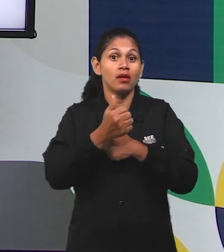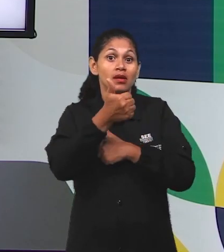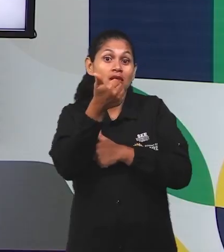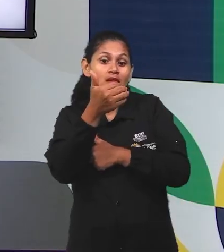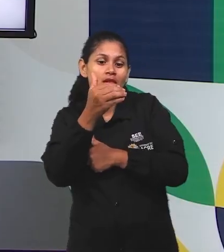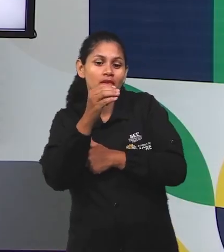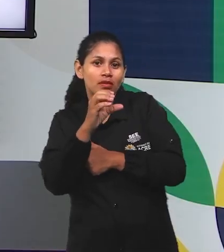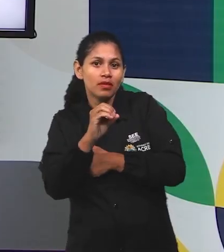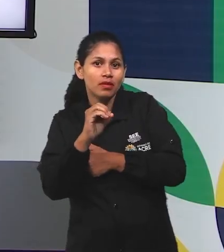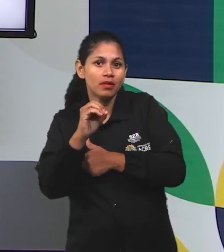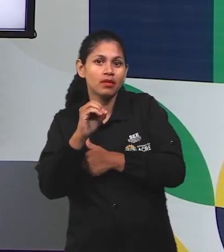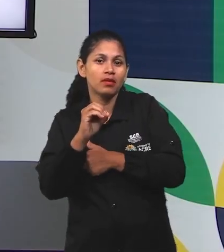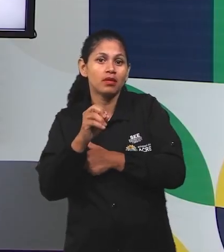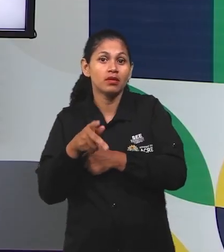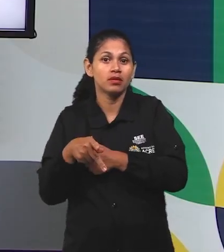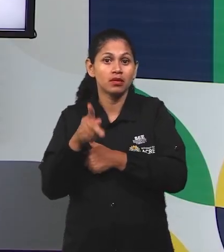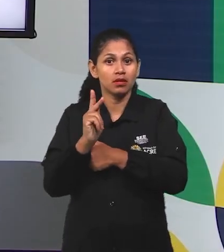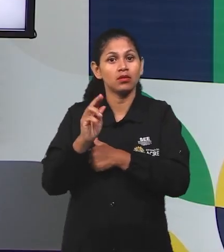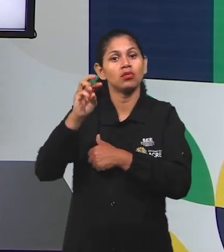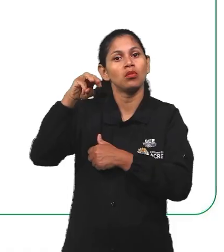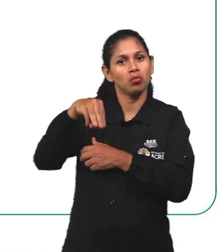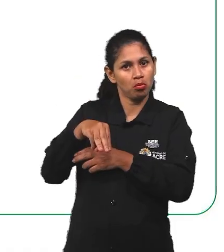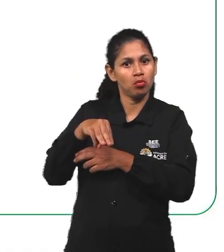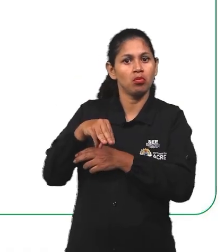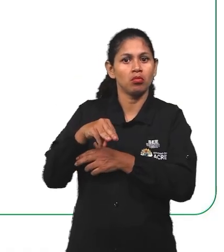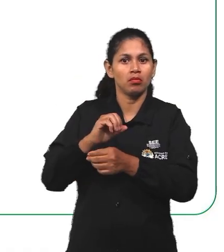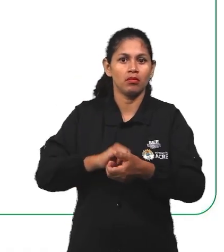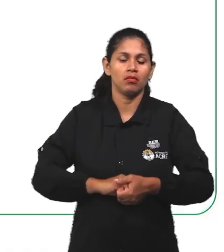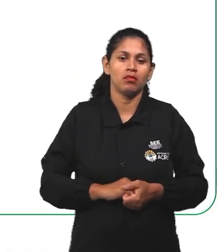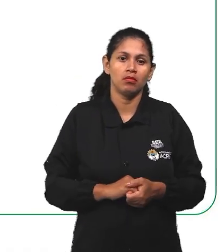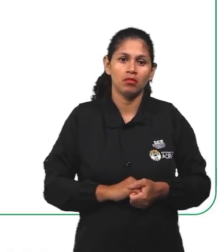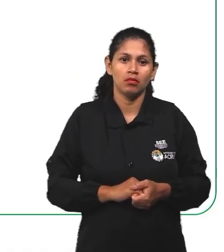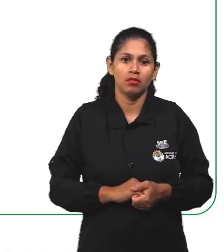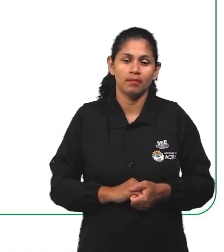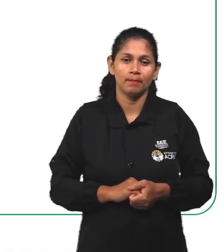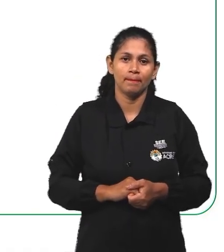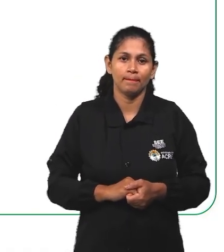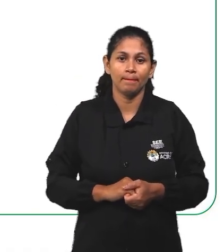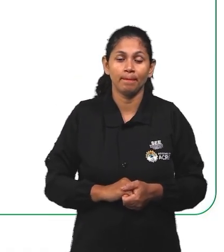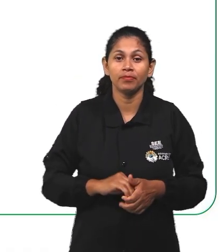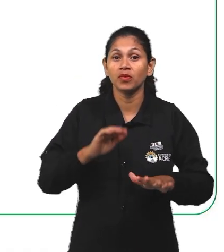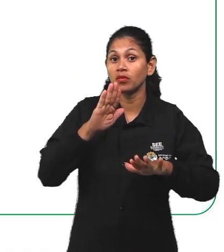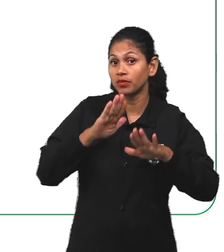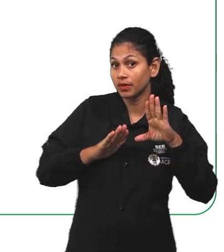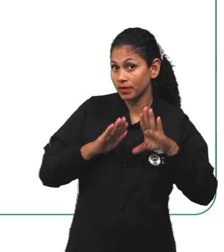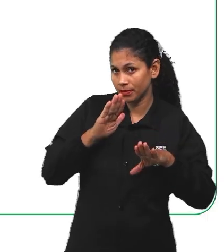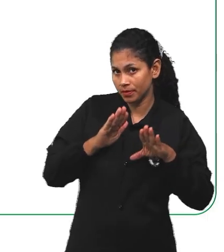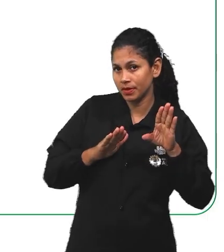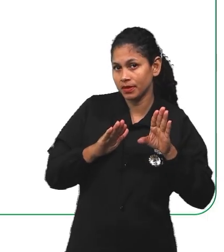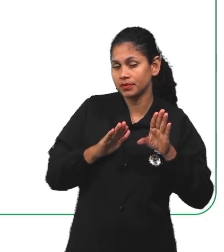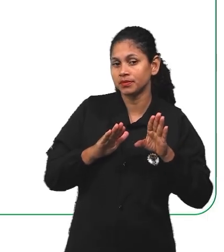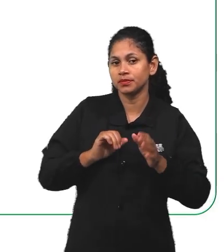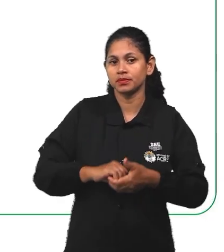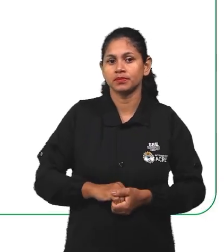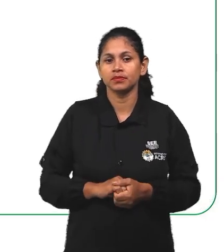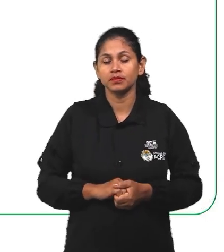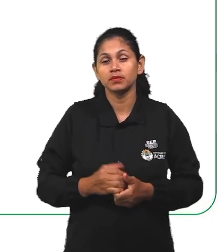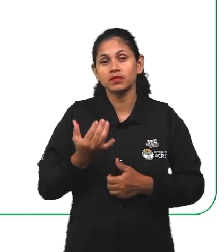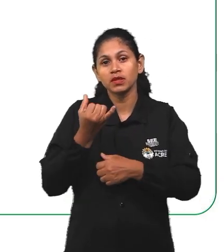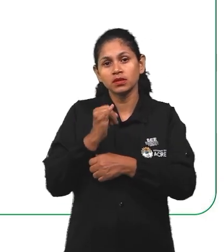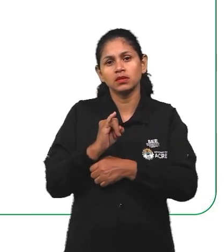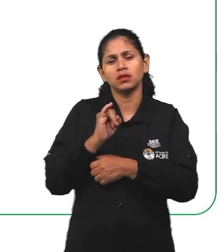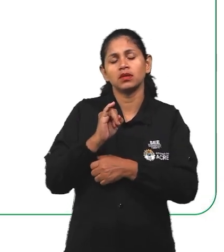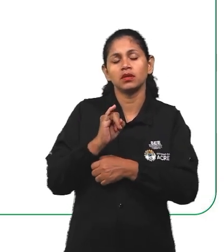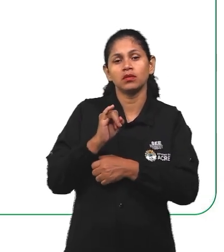da situação a qual está sendo utilizada. Ok? Então vamos lá. Se eu já sei que a velocidade é distância